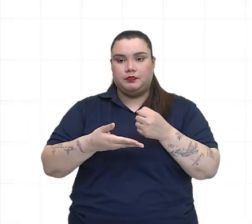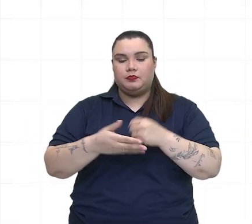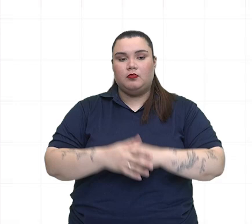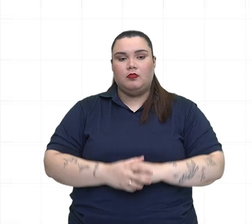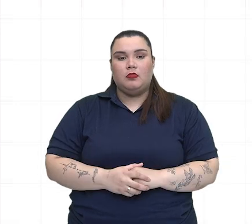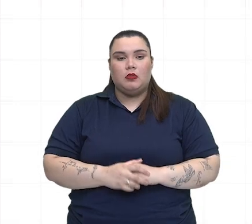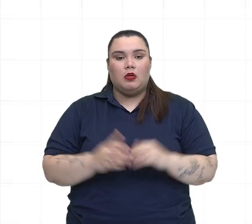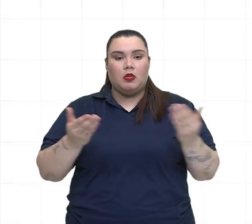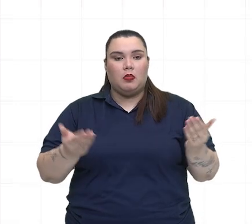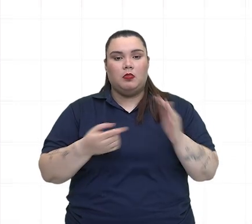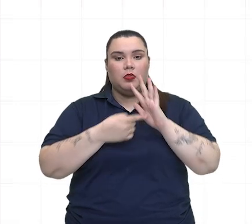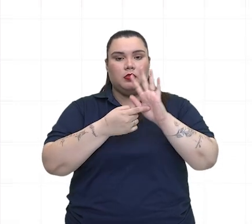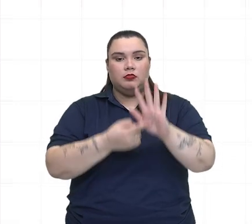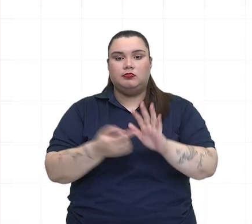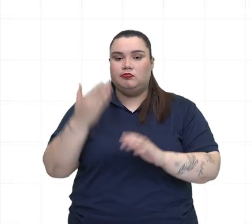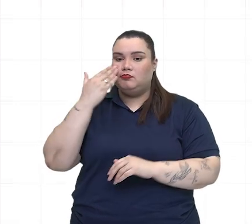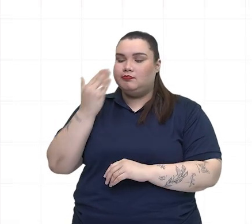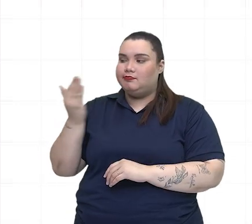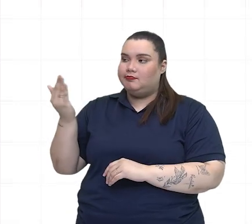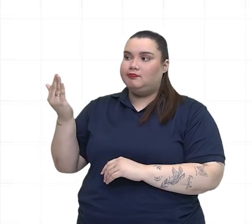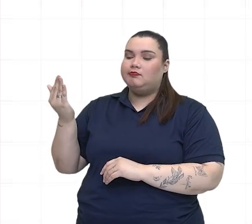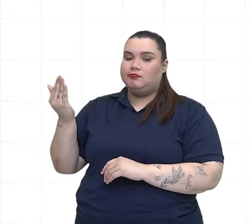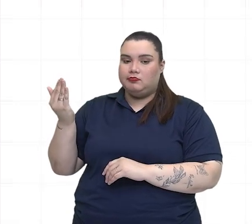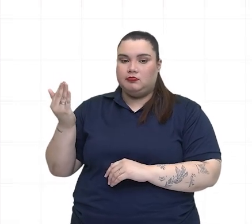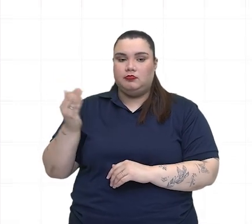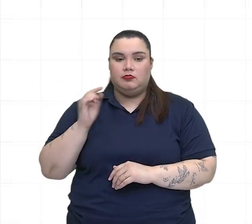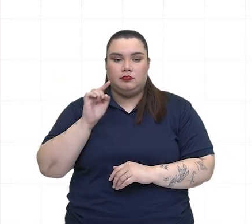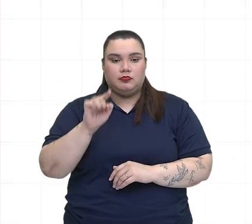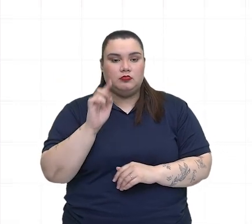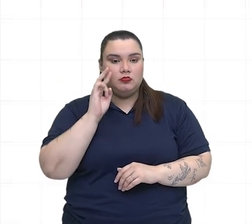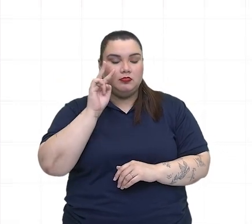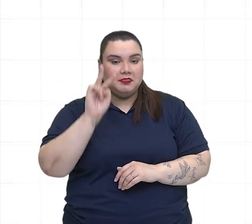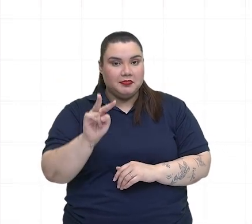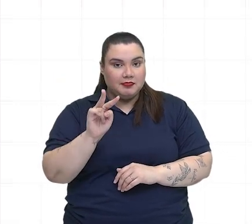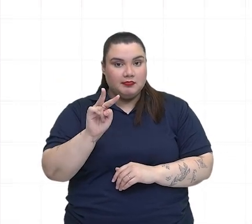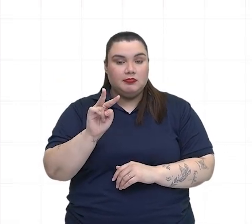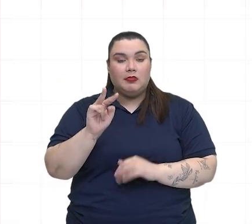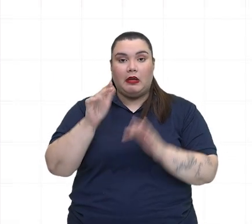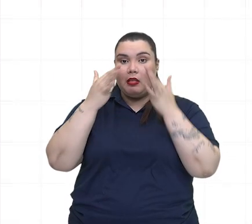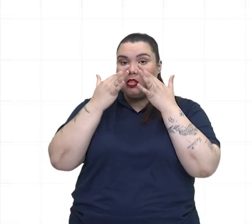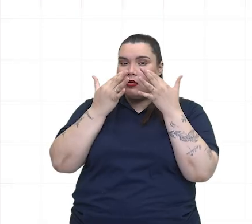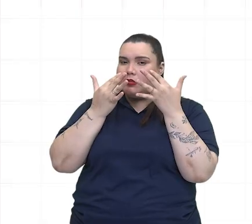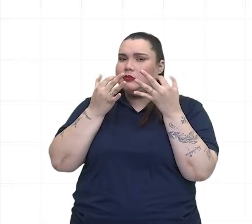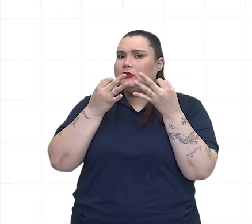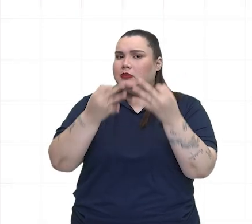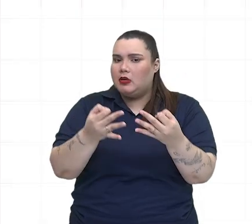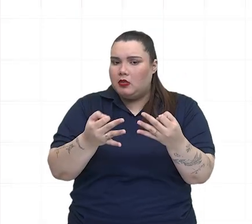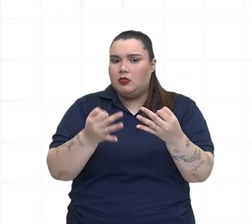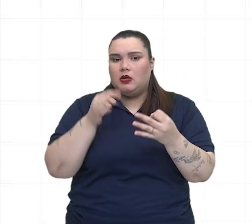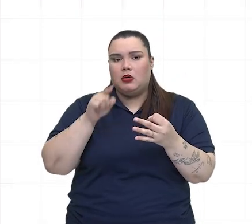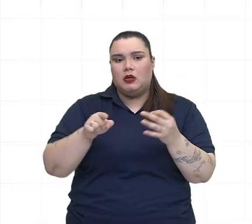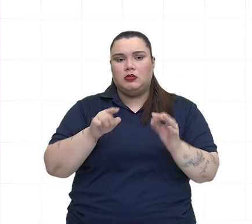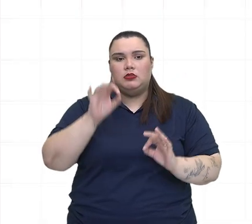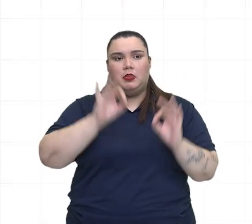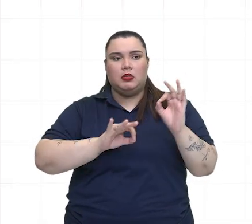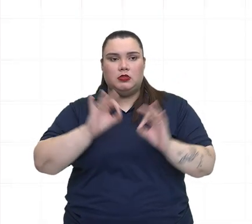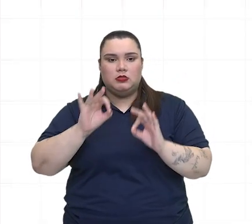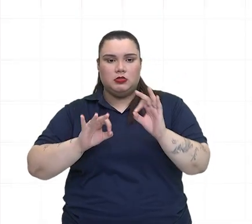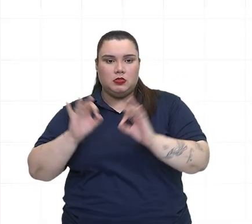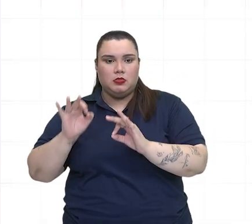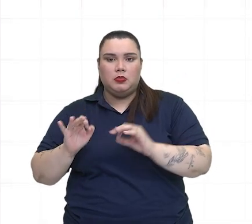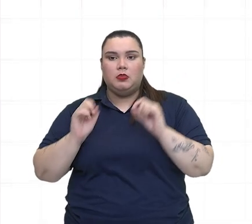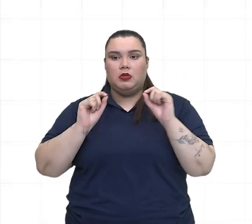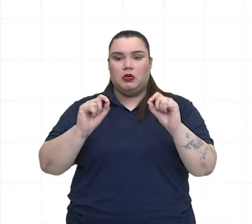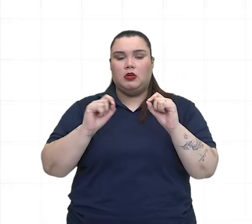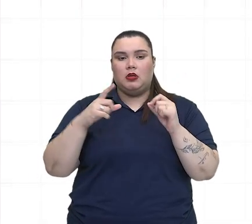Então, aqui você deverá abrir o seu olho. Por quê? Porque toda essa organização,